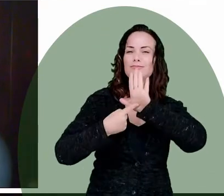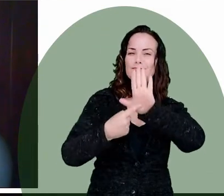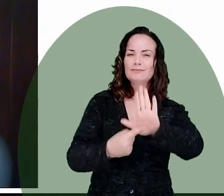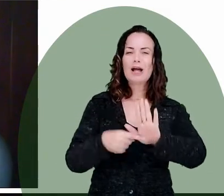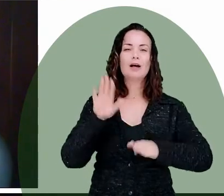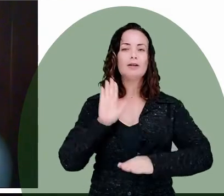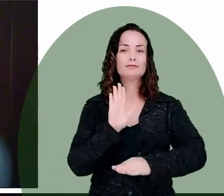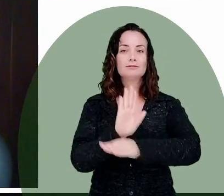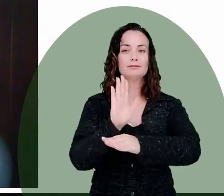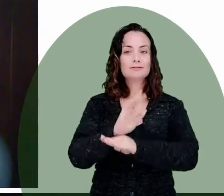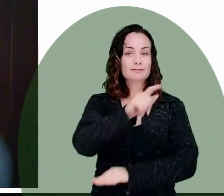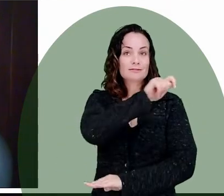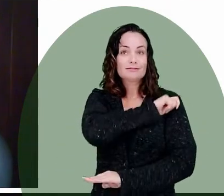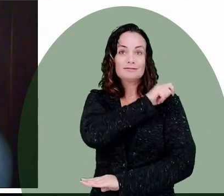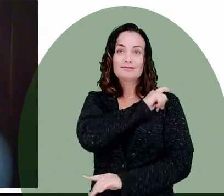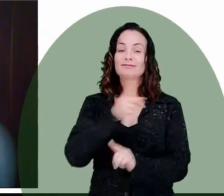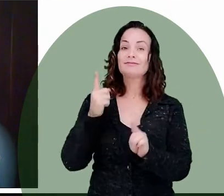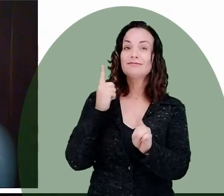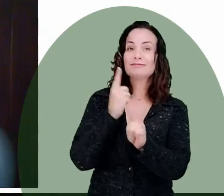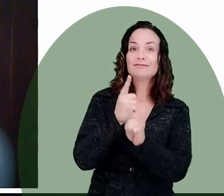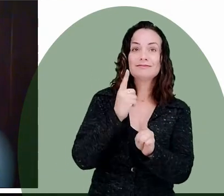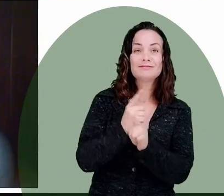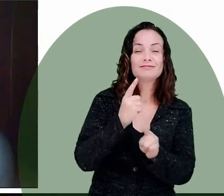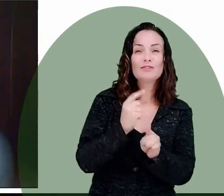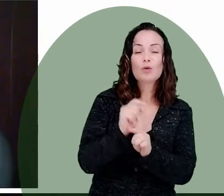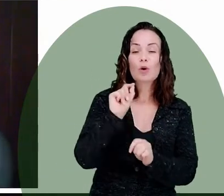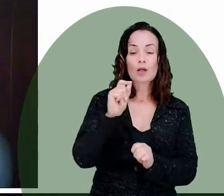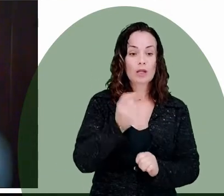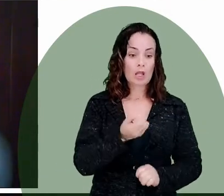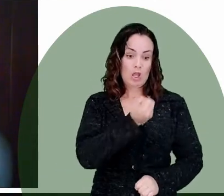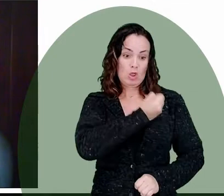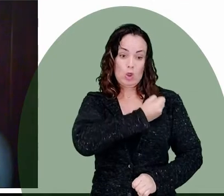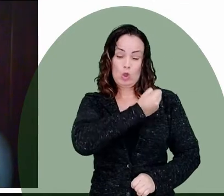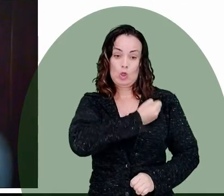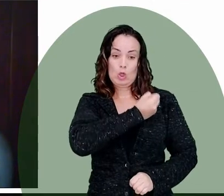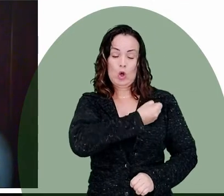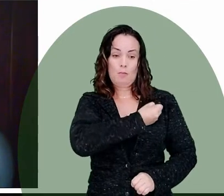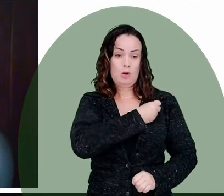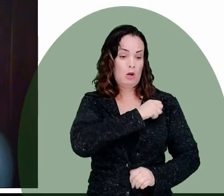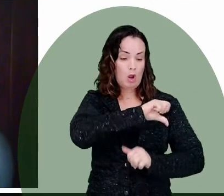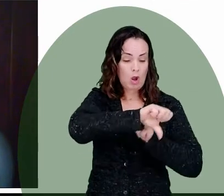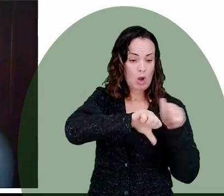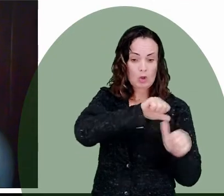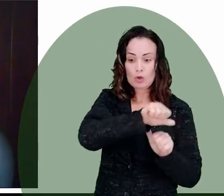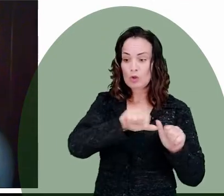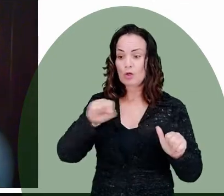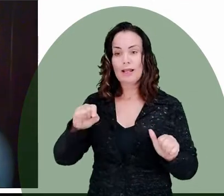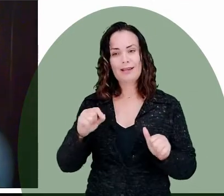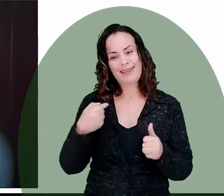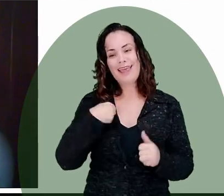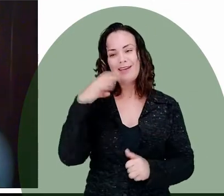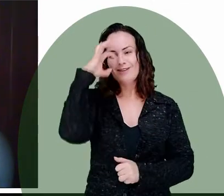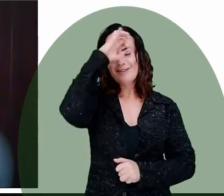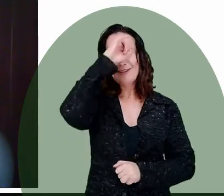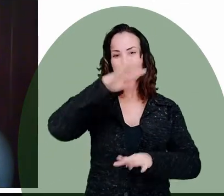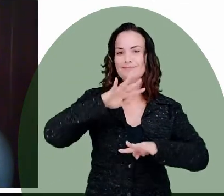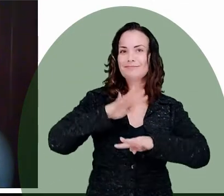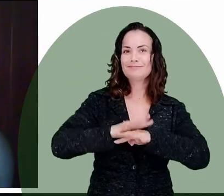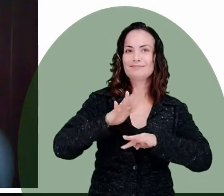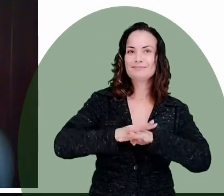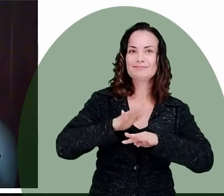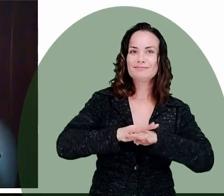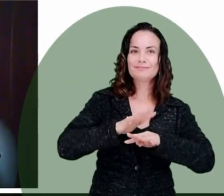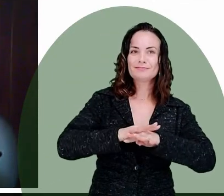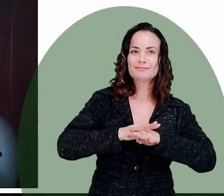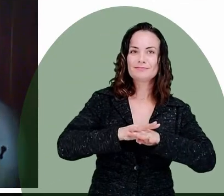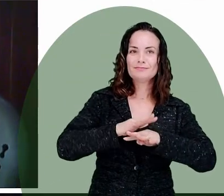descobrir que, em vez de passar um número para o outro lado com o sinal trocado, que foi como eu aprendi matemática, como